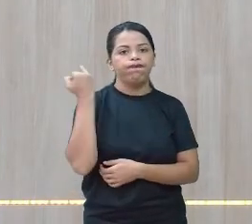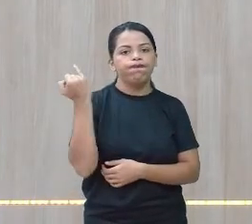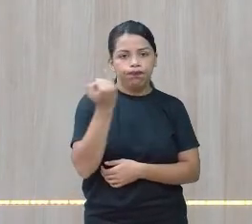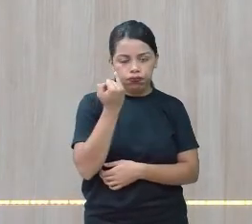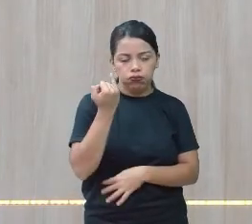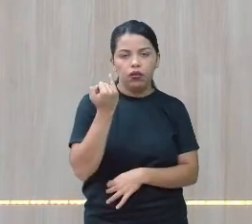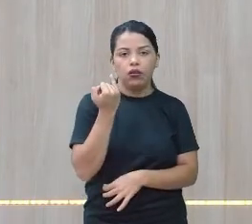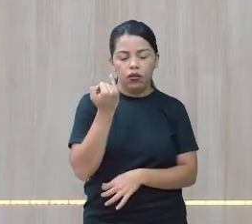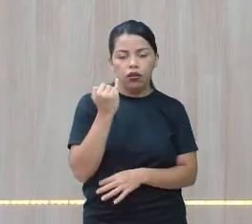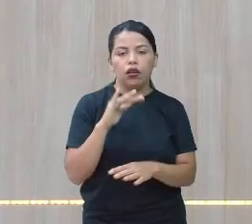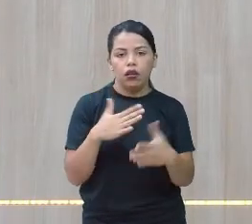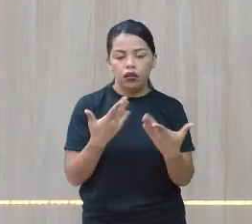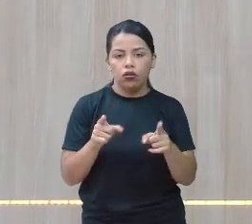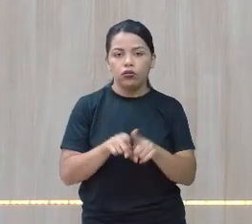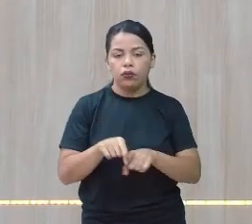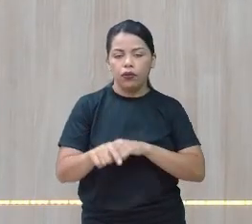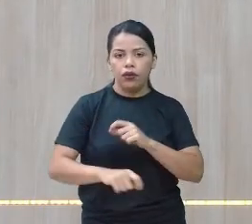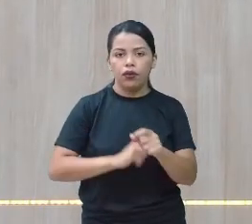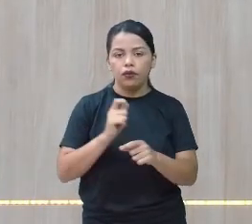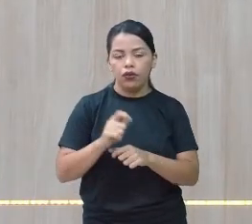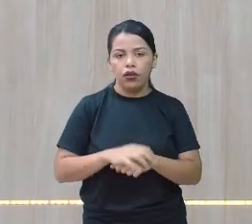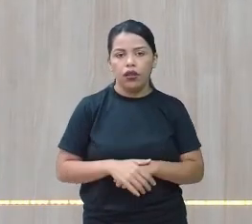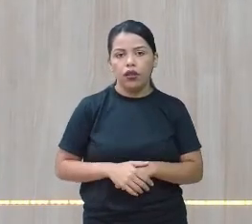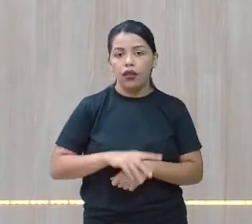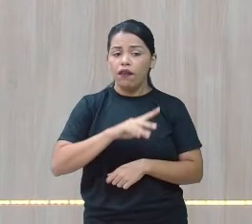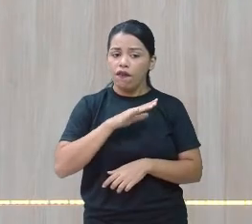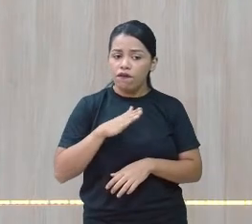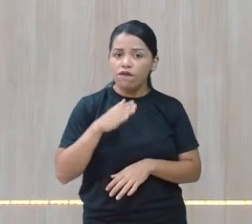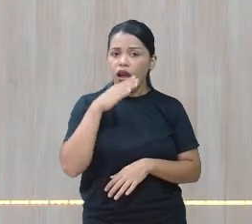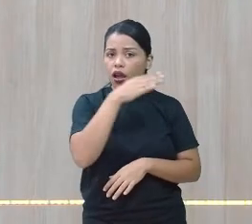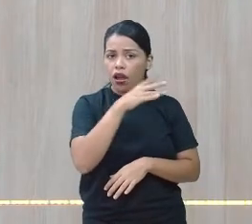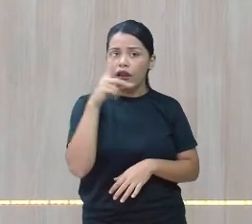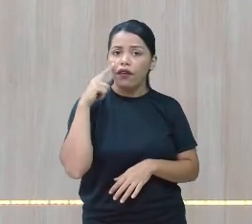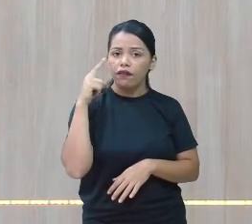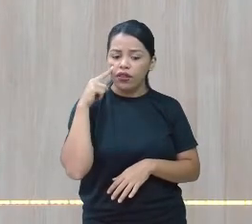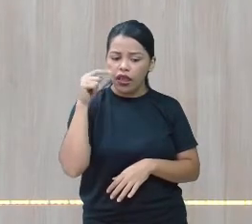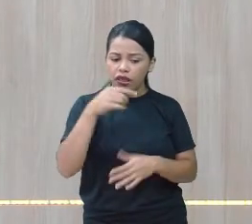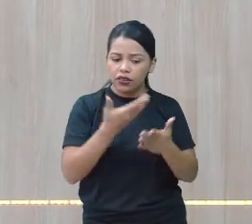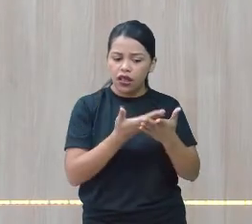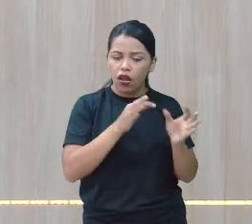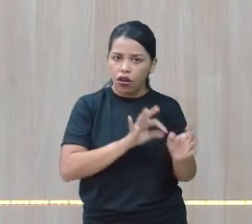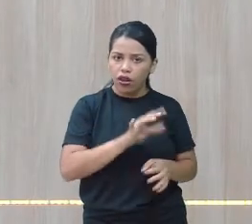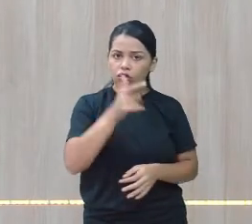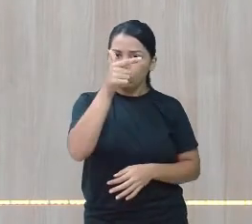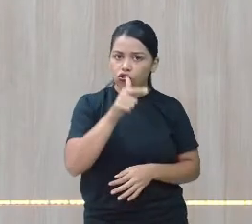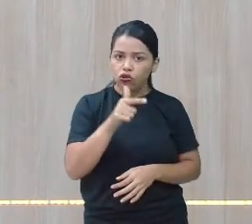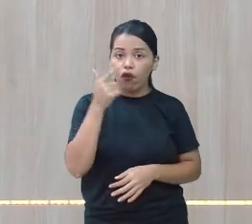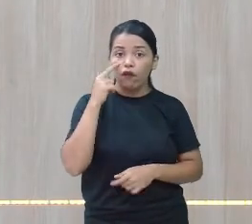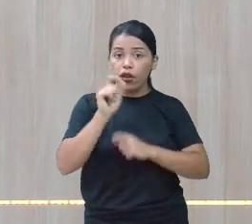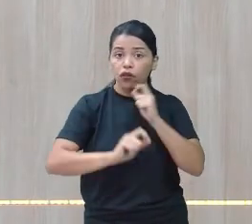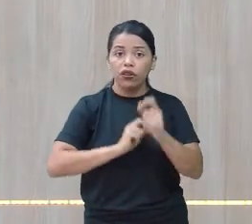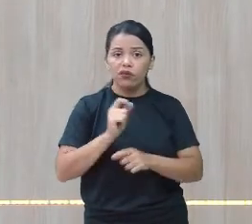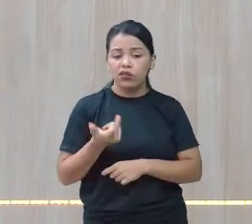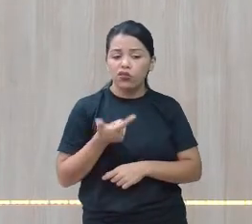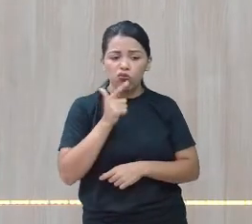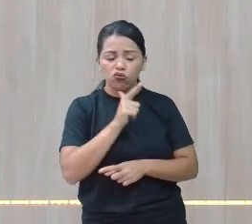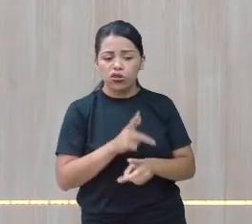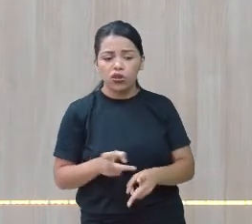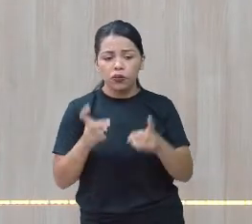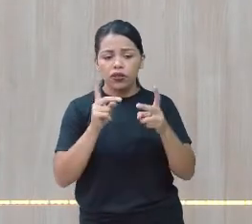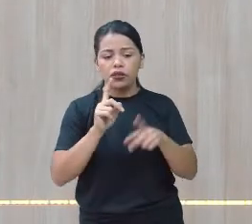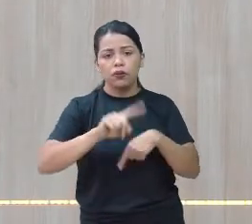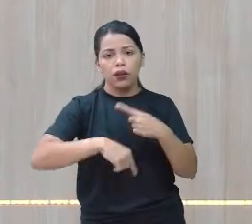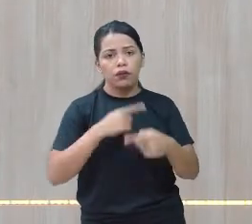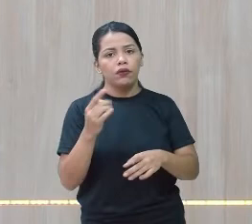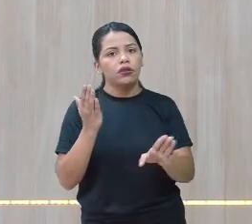importante. E também, gente, vai dar uma olhada nessa aula de novo, vê o que você não prestou bastante atenção e você vai descobrir